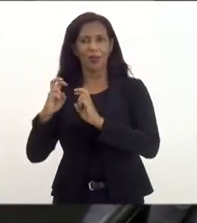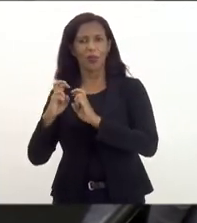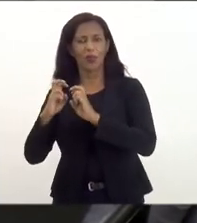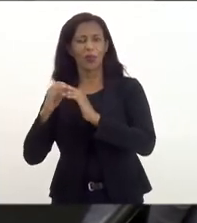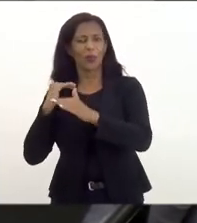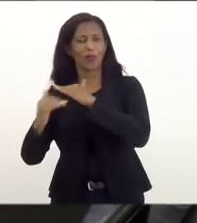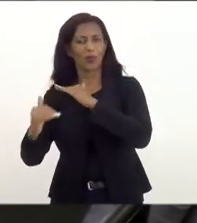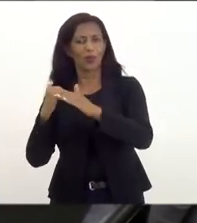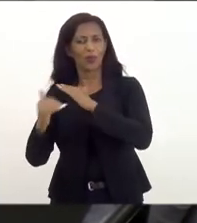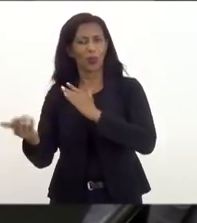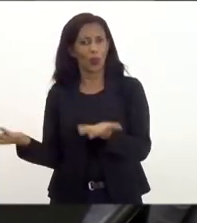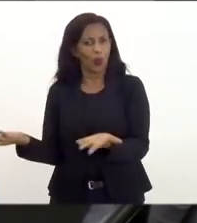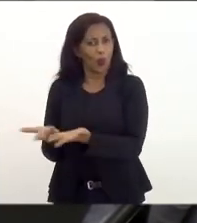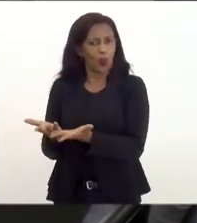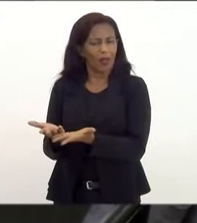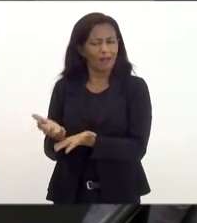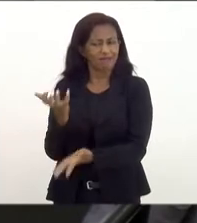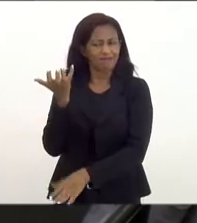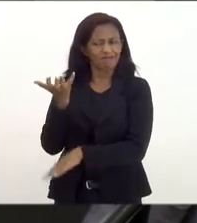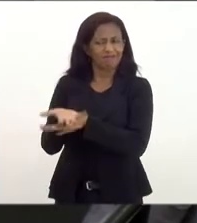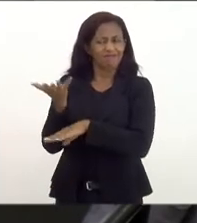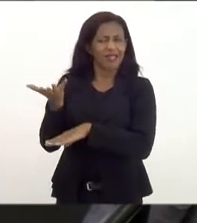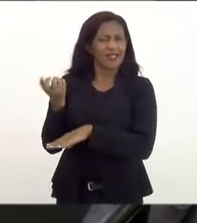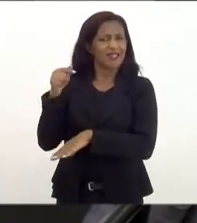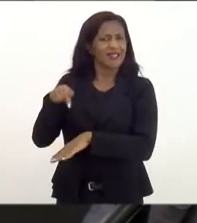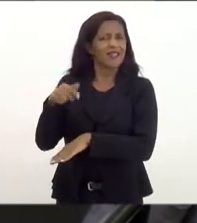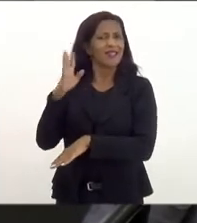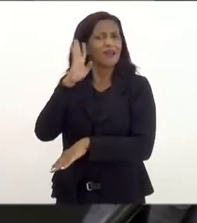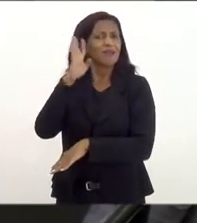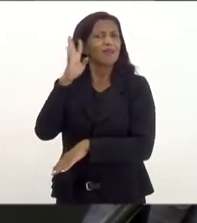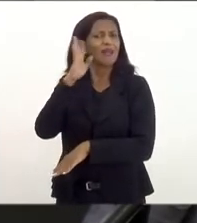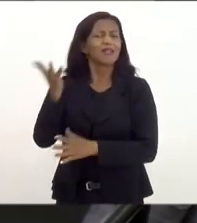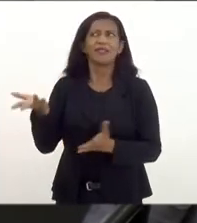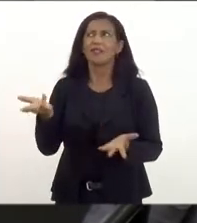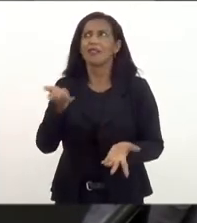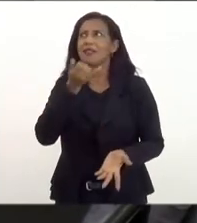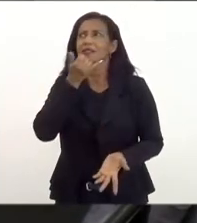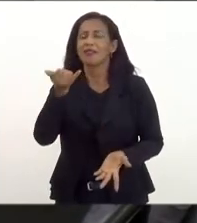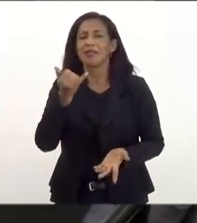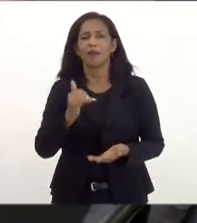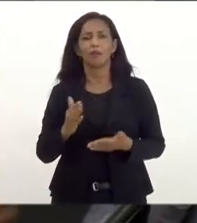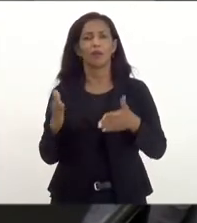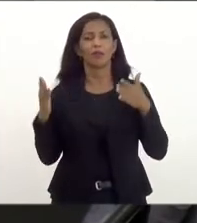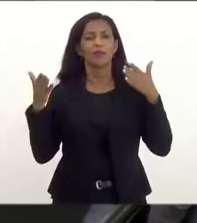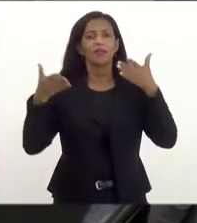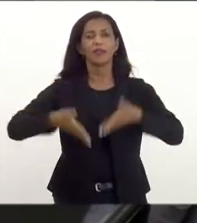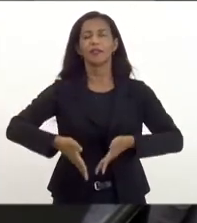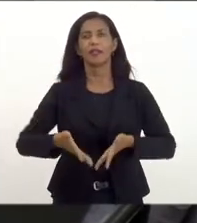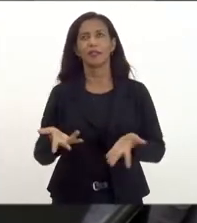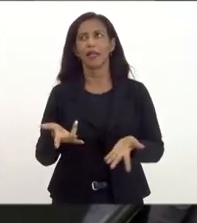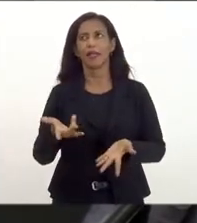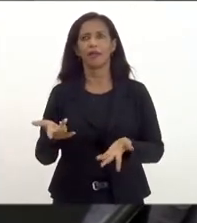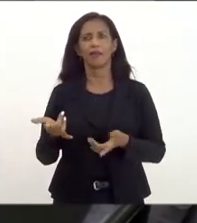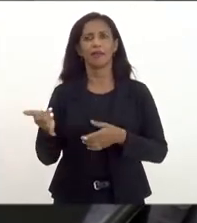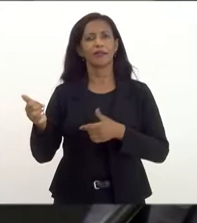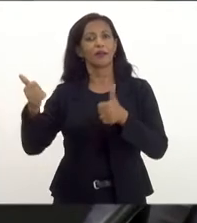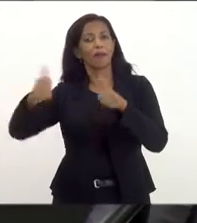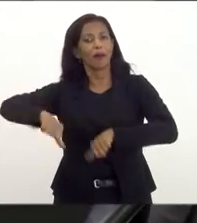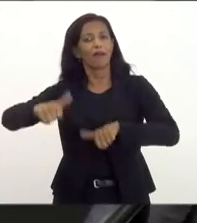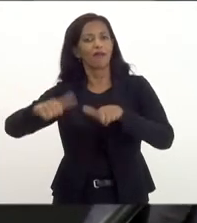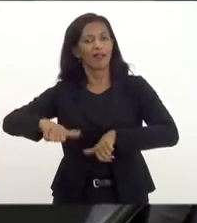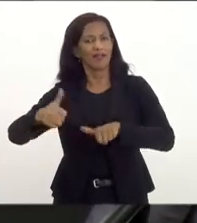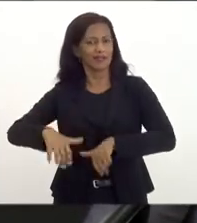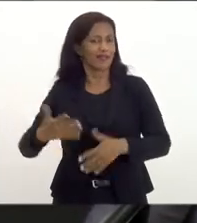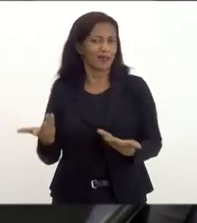quando você tem uma situação como essa Imaginem se a gente chegasse e Digamos fazer um exercício aqui só para